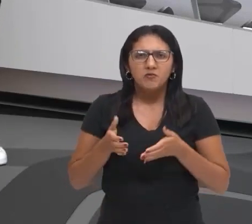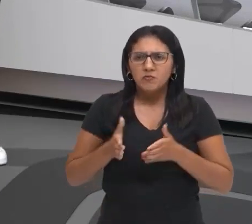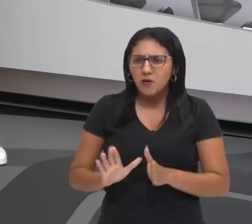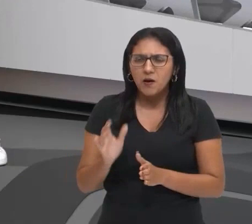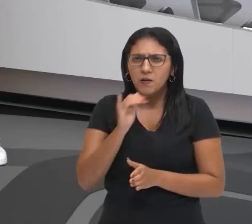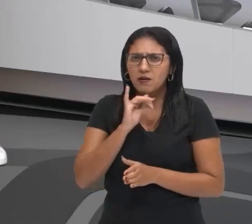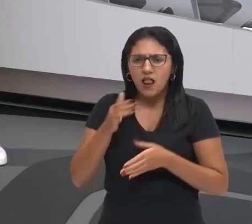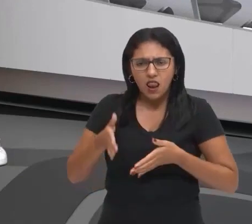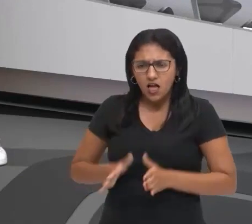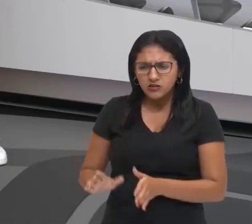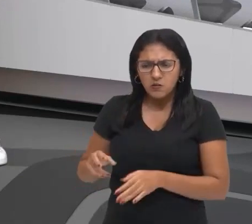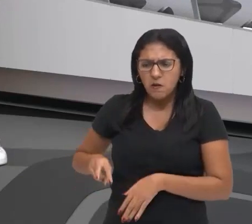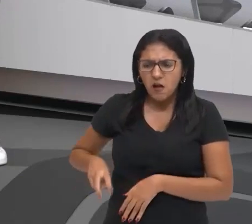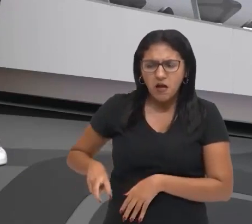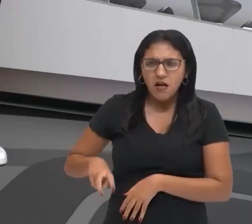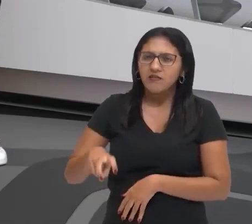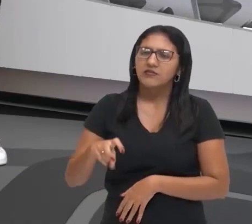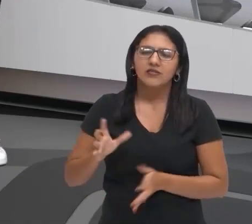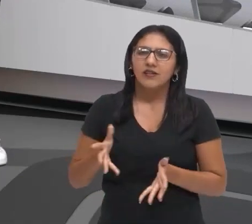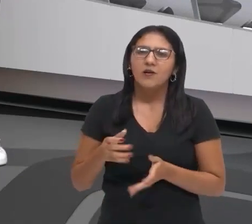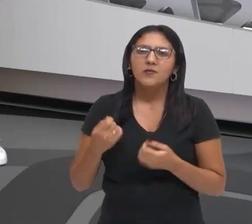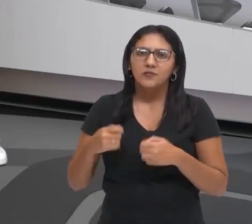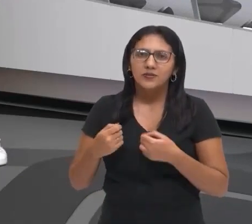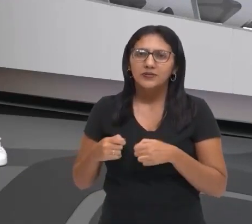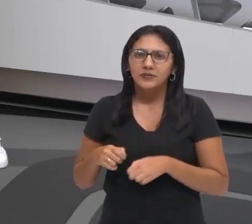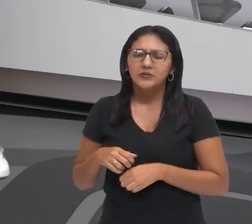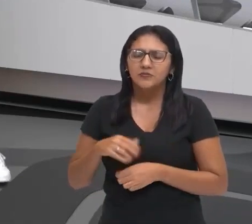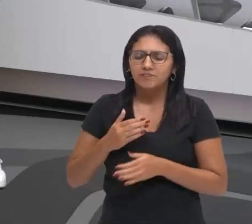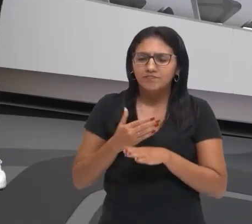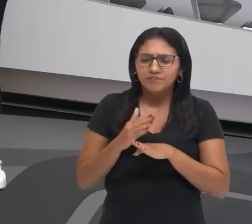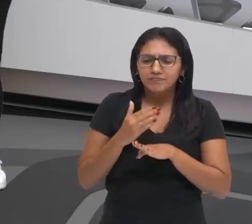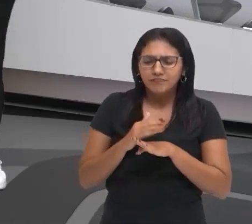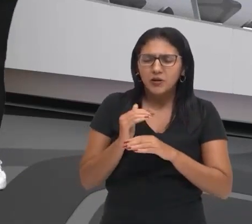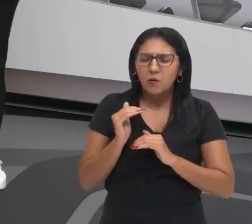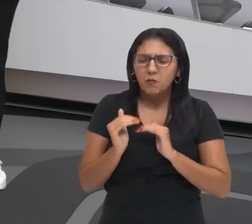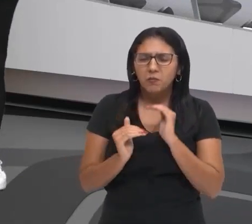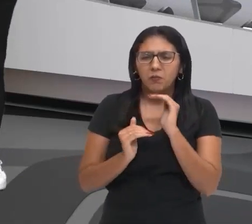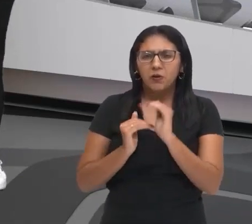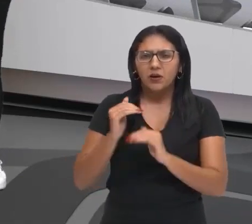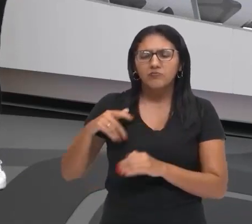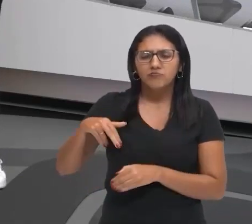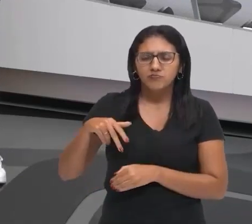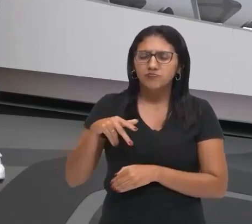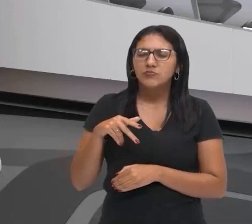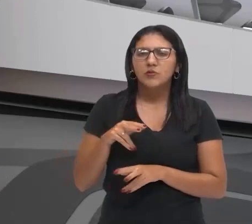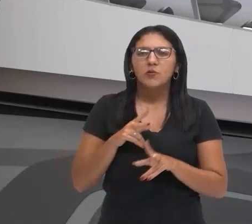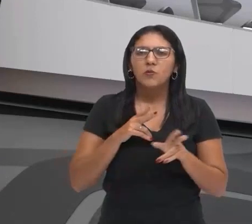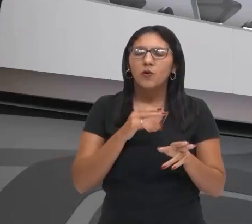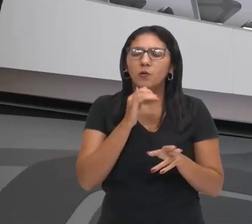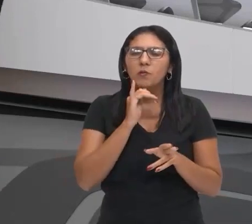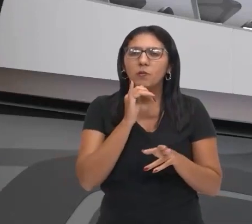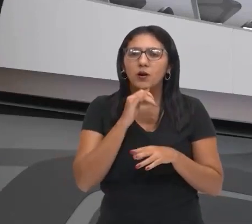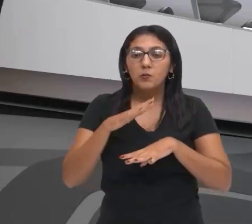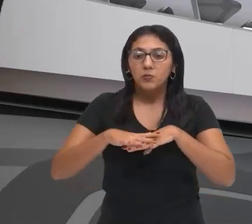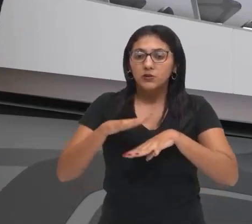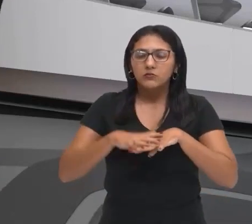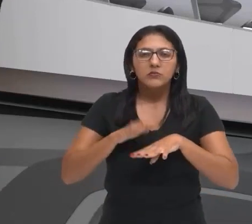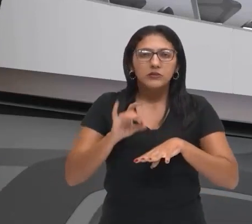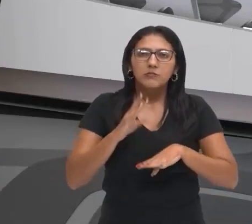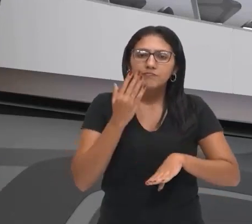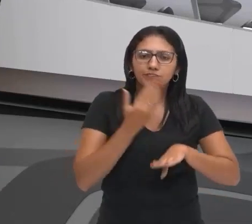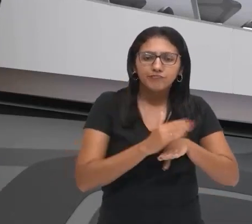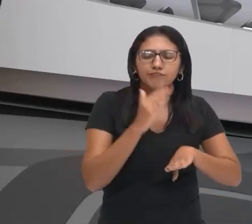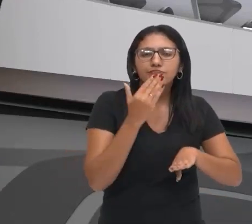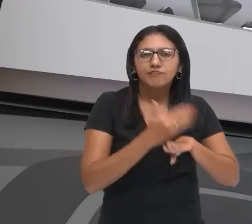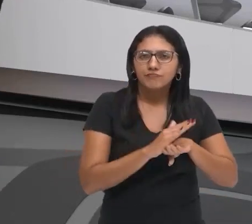andando. Foi levantando, caindo, se apoiando e aí conseguiu caminhar. A matemática é apenas exercício, aquilo que